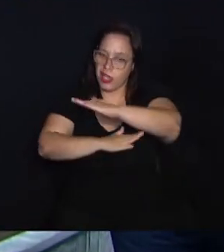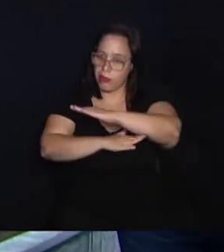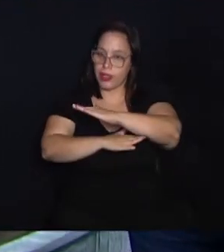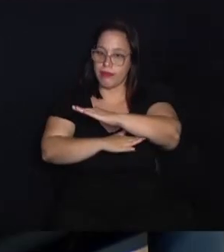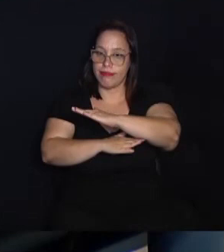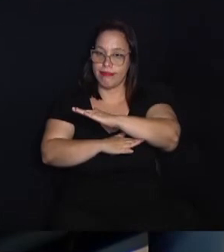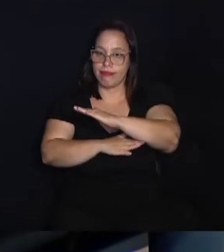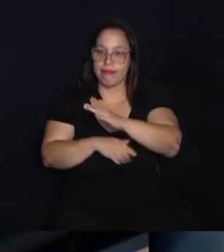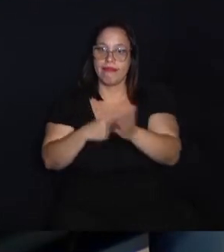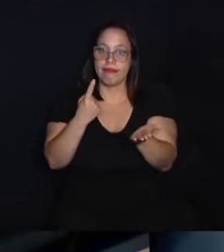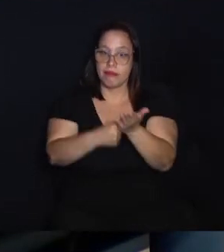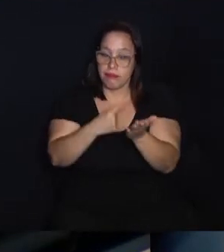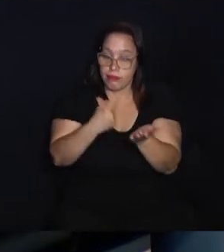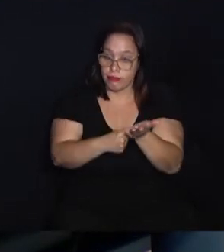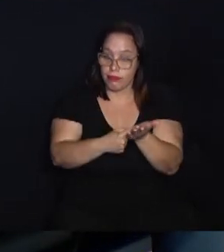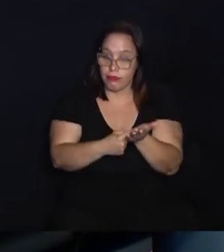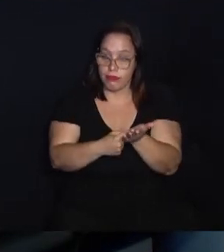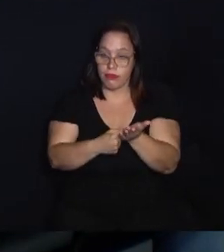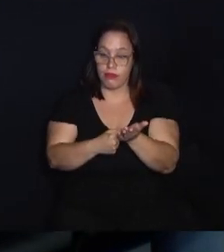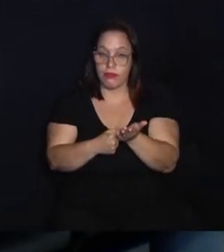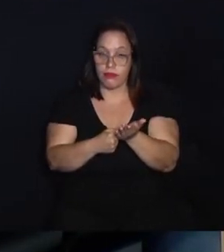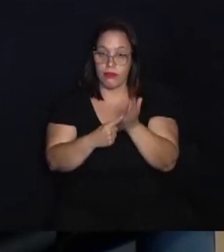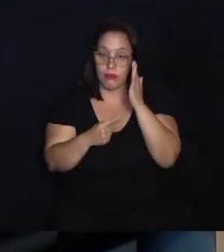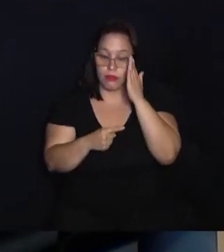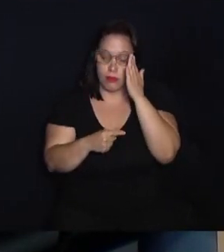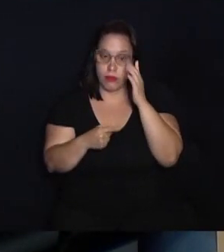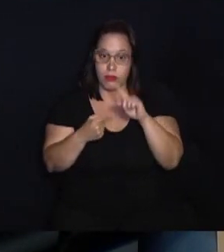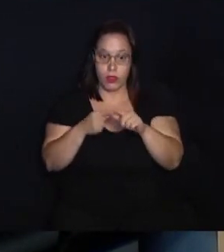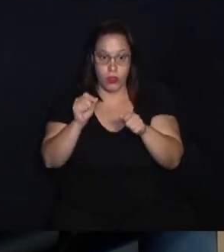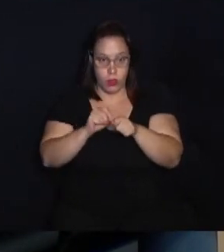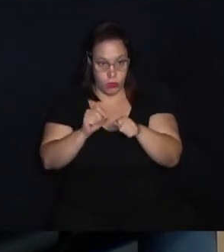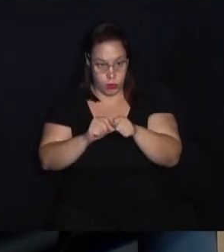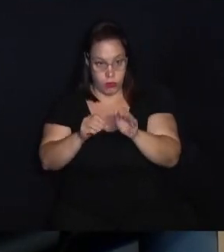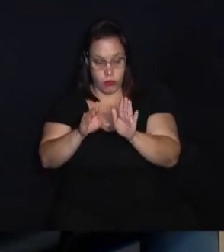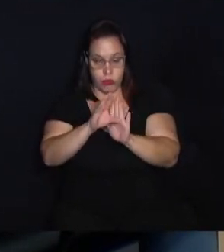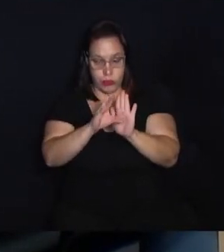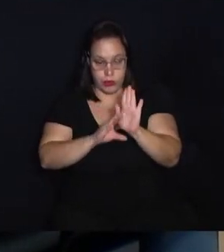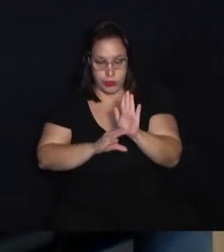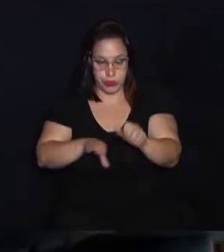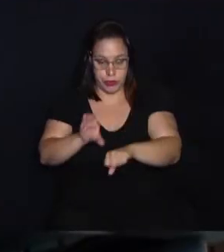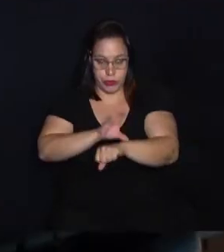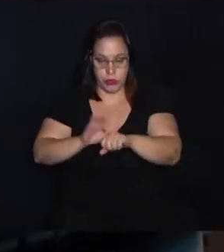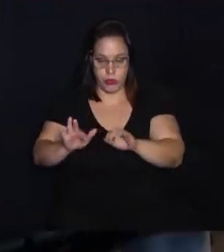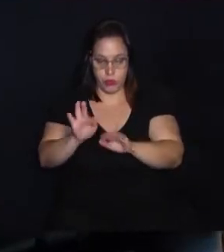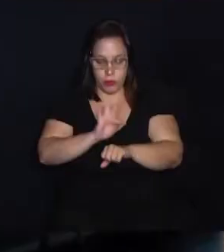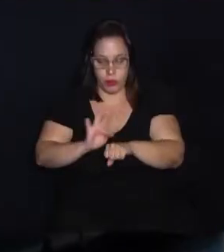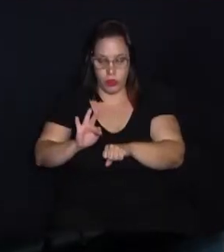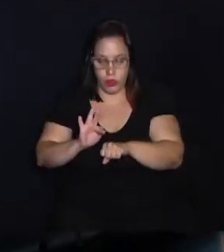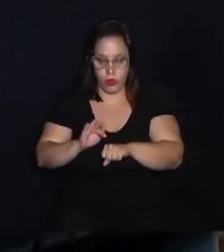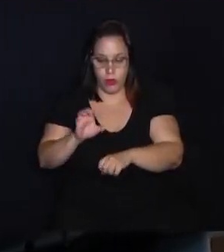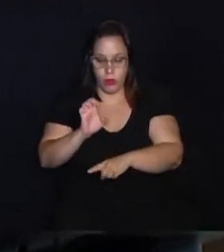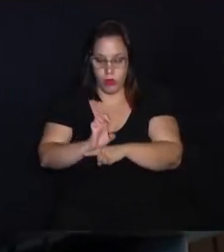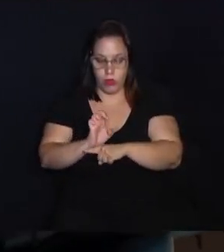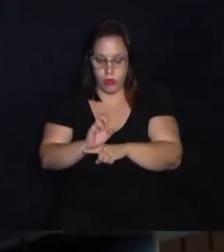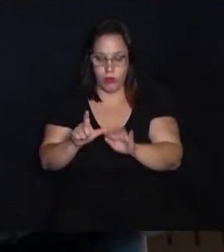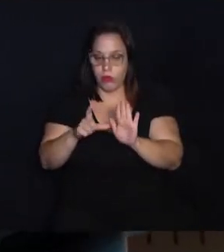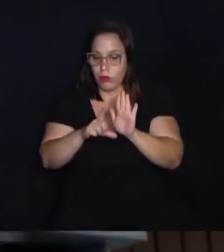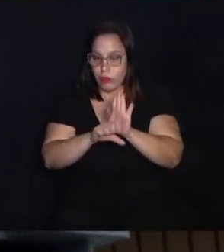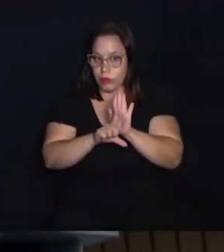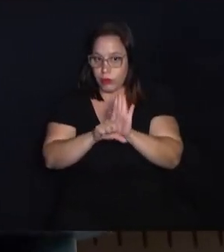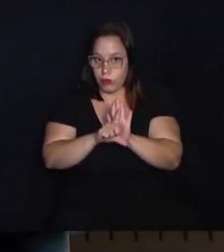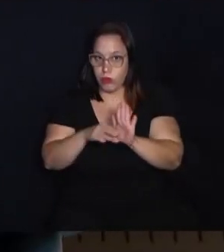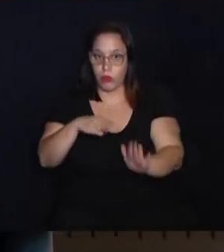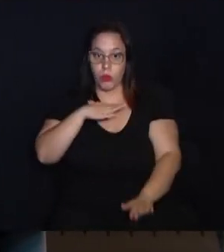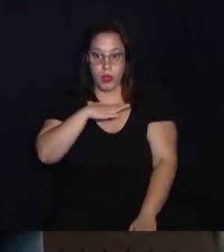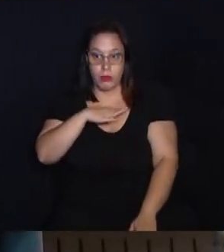prestando o compromisso de cumprir e fazer cumprir a Constituição Federal, a do Estado, a legislação